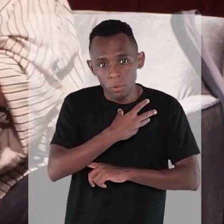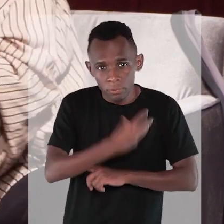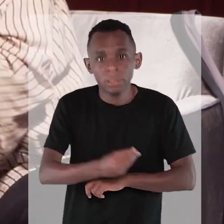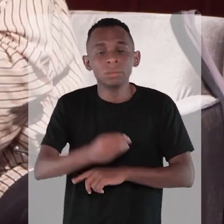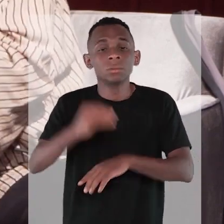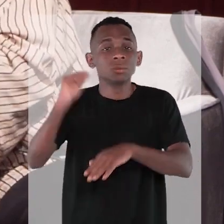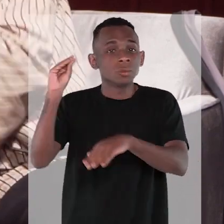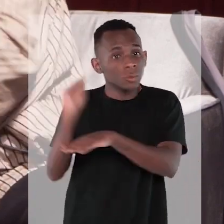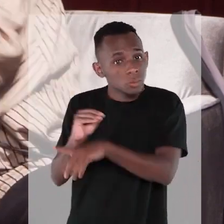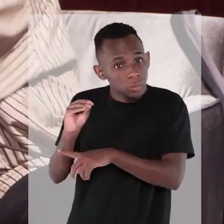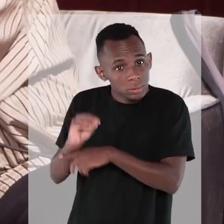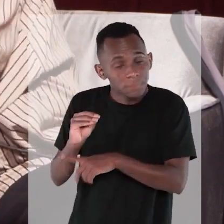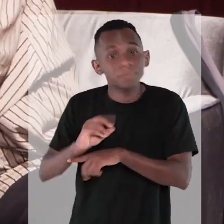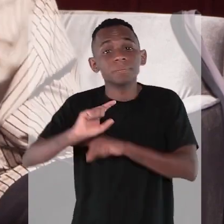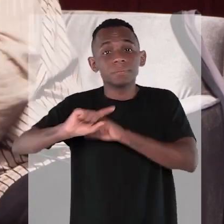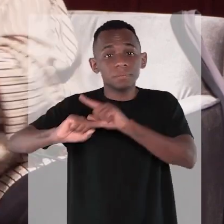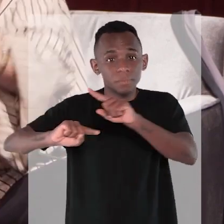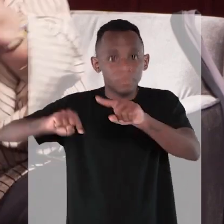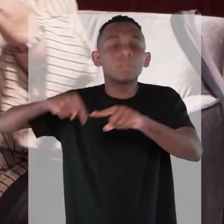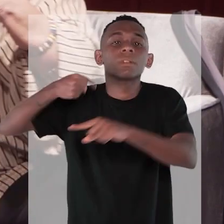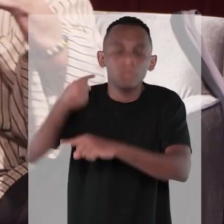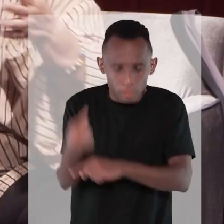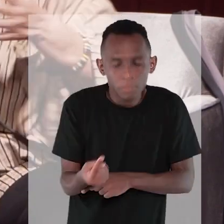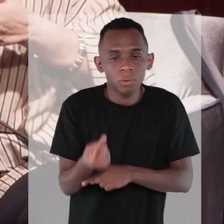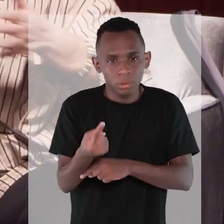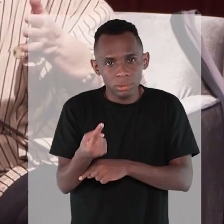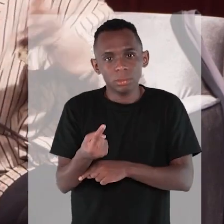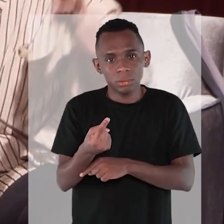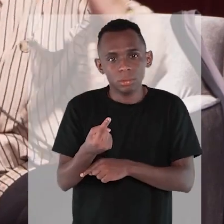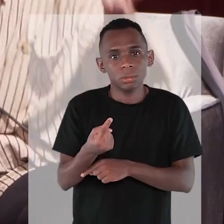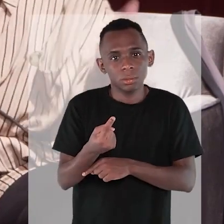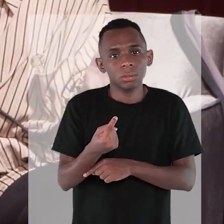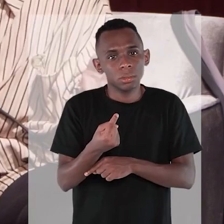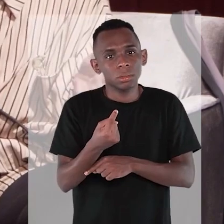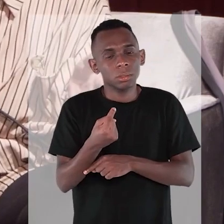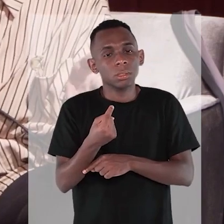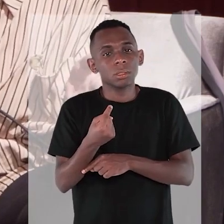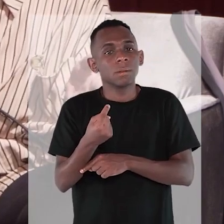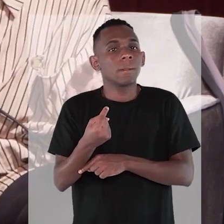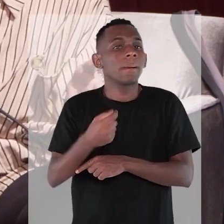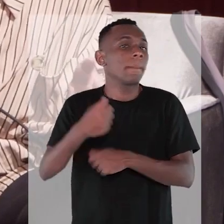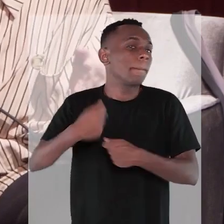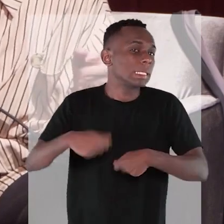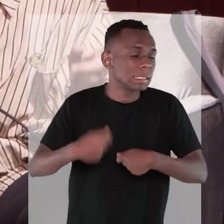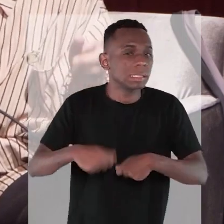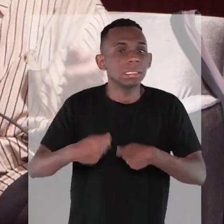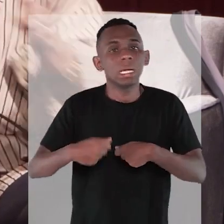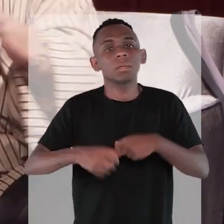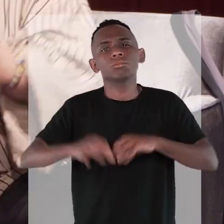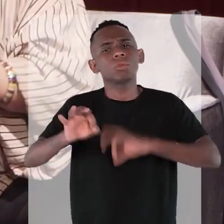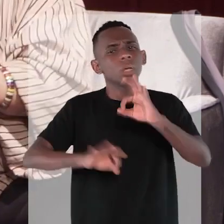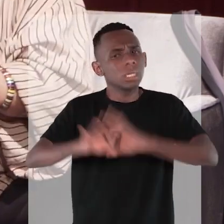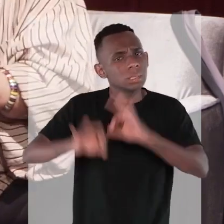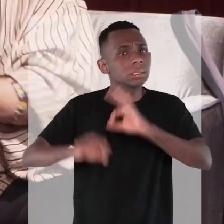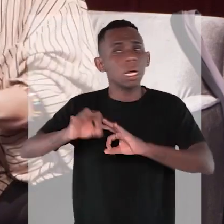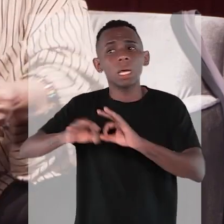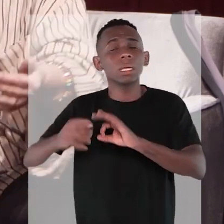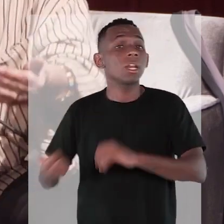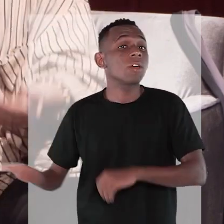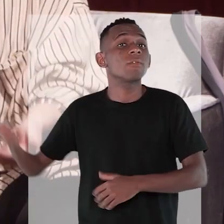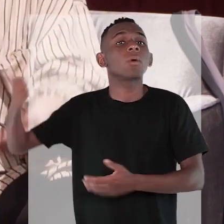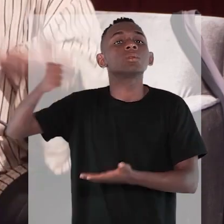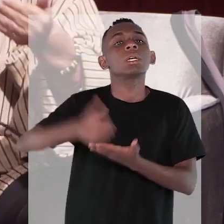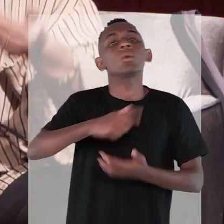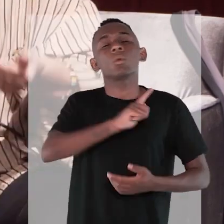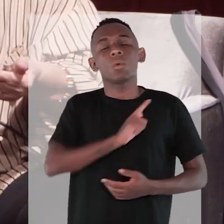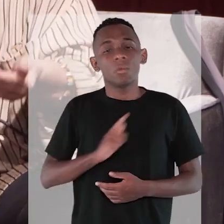cuidasse do filho, e aí depois, certamente, daria-se um jeito para que ele retomasse o trono. Então, você tem um movimento político e